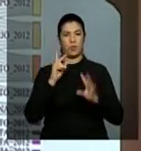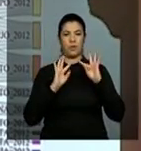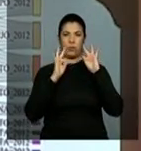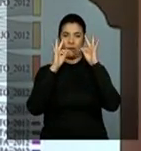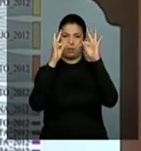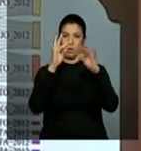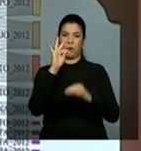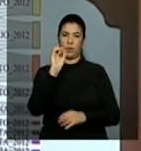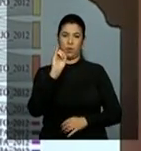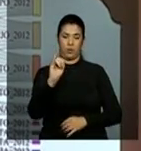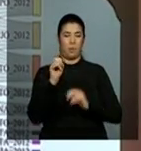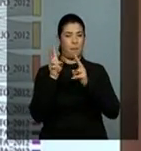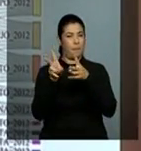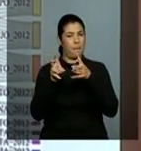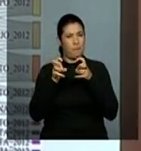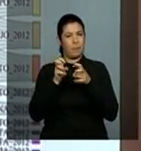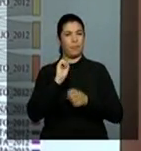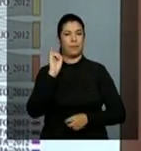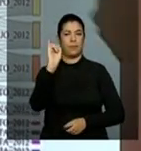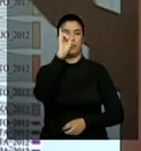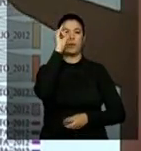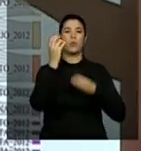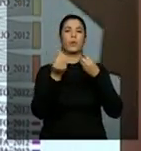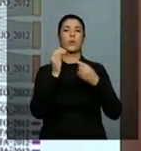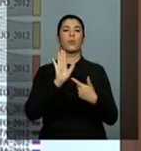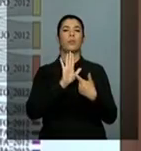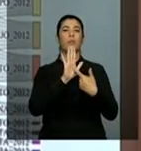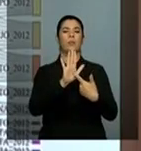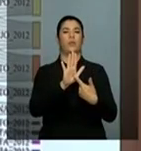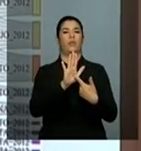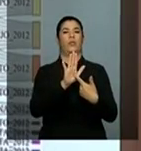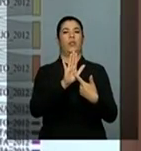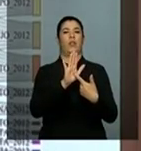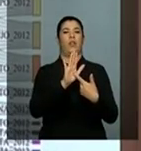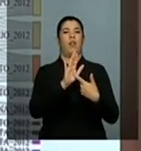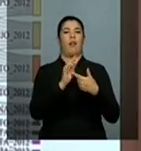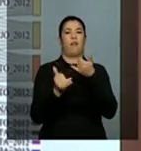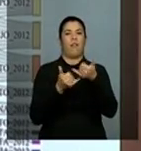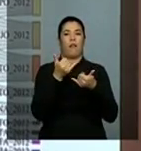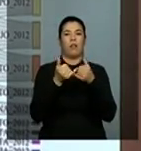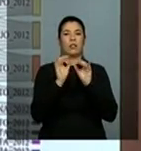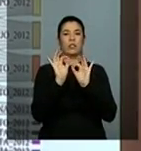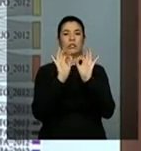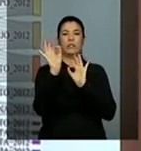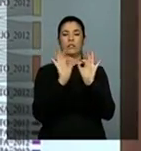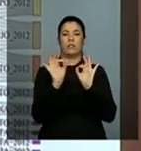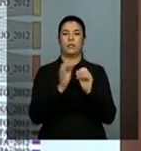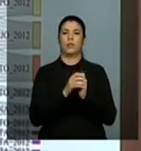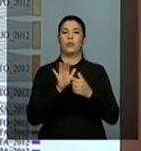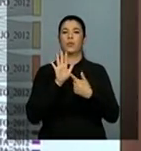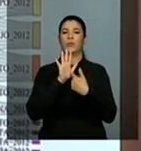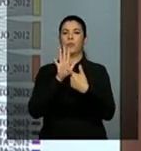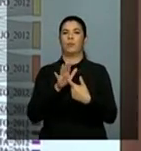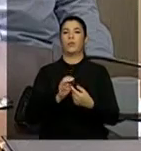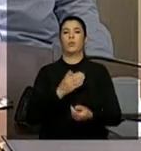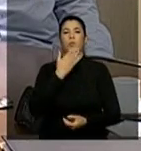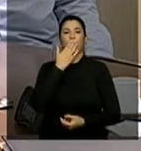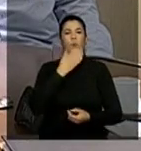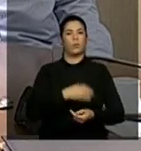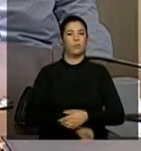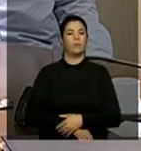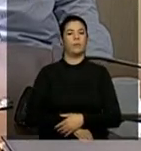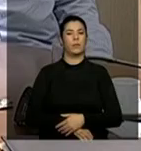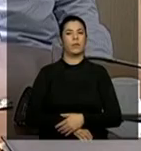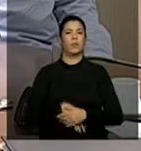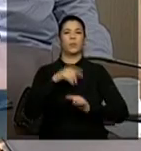percebendo a importância de se mostrar a dinâmica do que está acontecendo, esse tipo de gráfico nos permite, por exemplo,